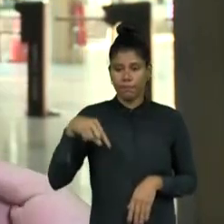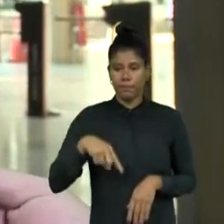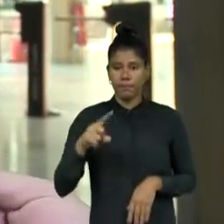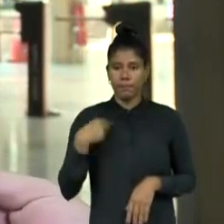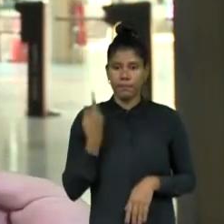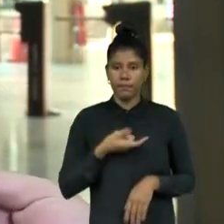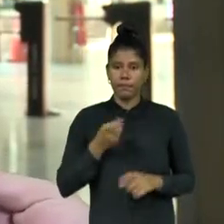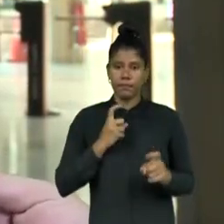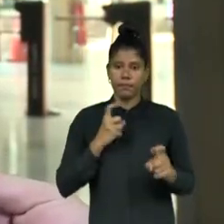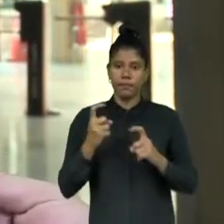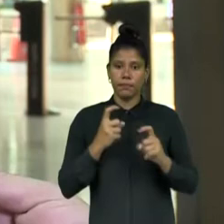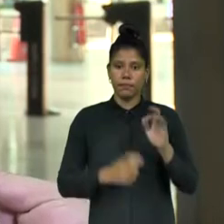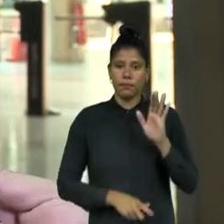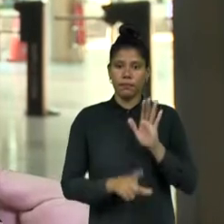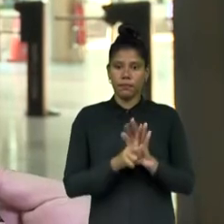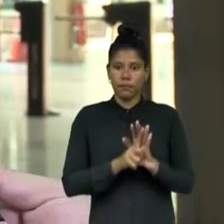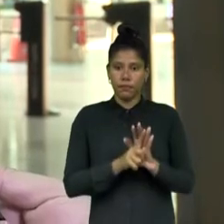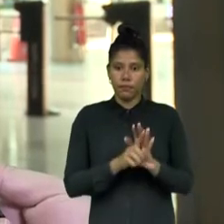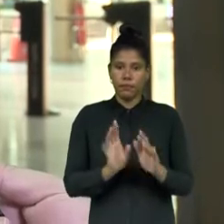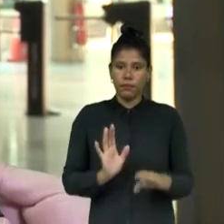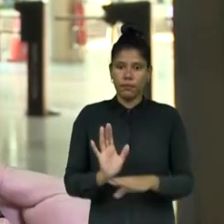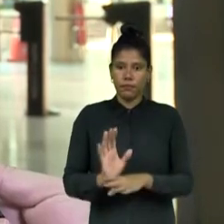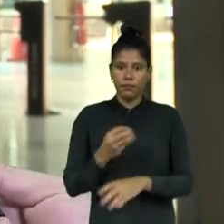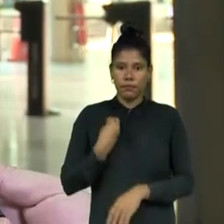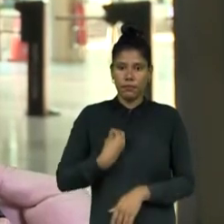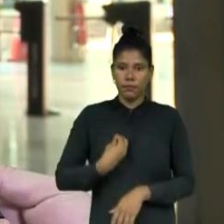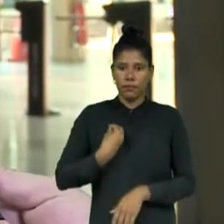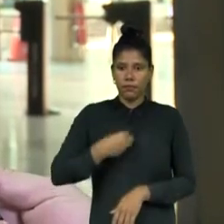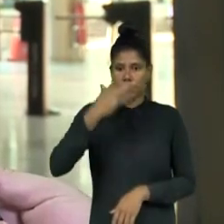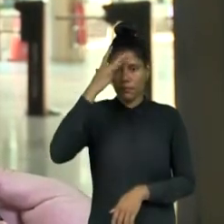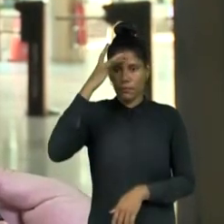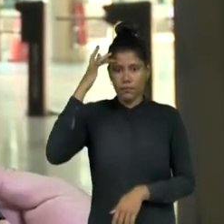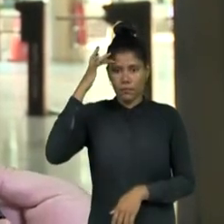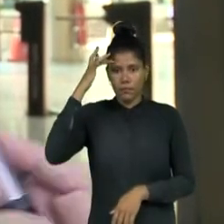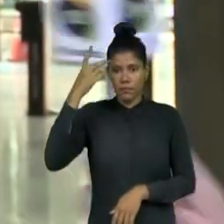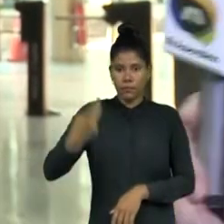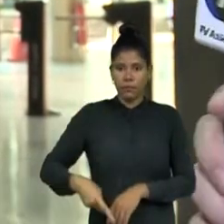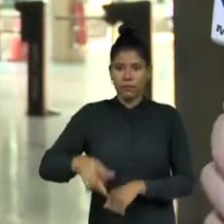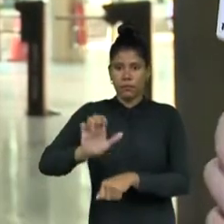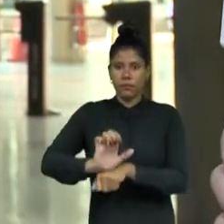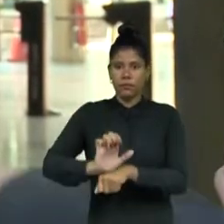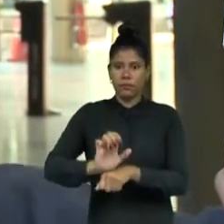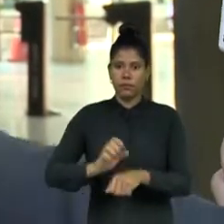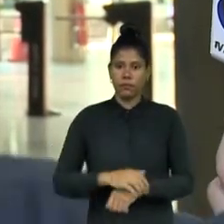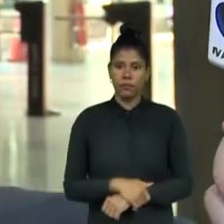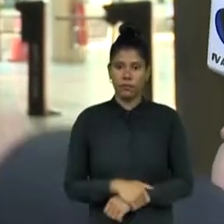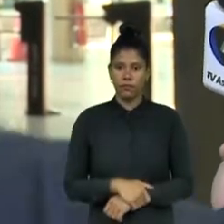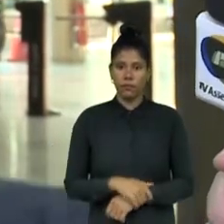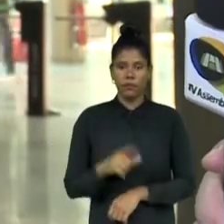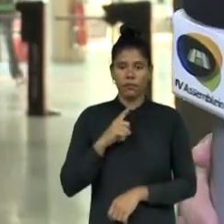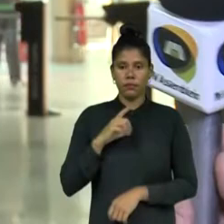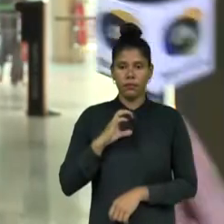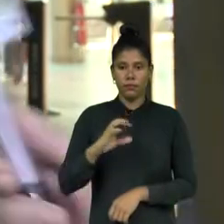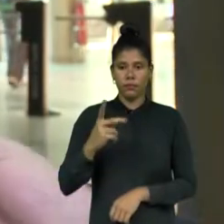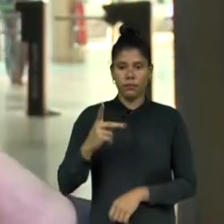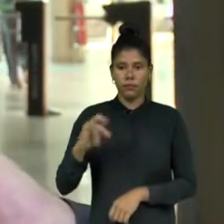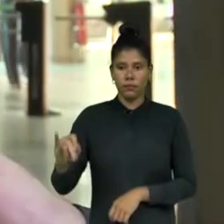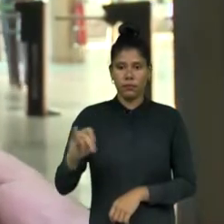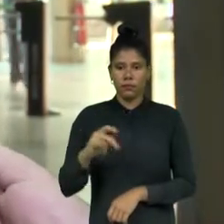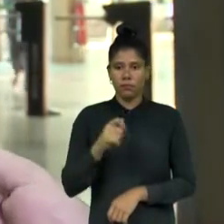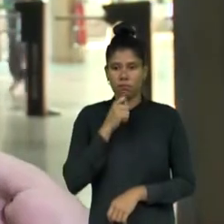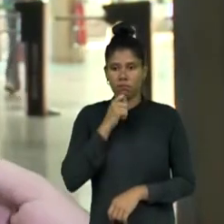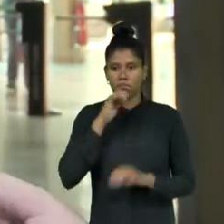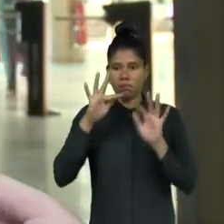que têm um impacto direto na vida do cidadão e da cidadã do nosso Estado e do país também. E tem a CPI que ainda está finalizando seus trabalhos.